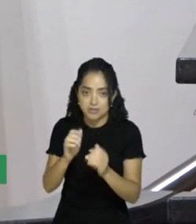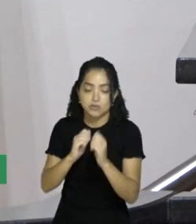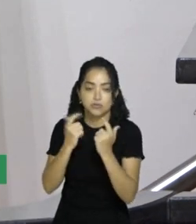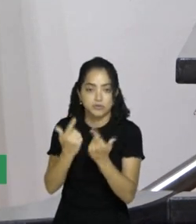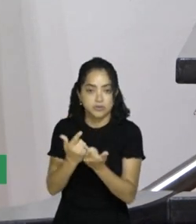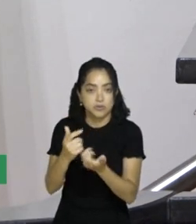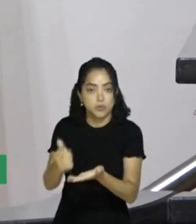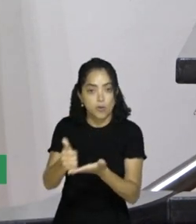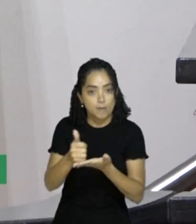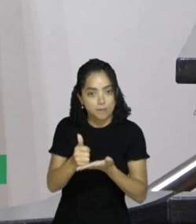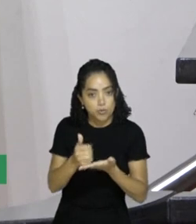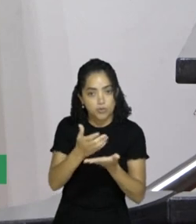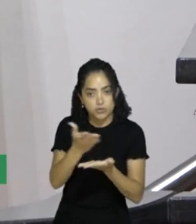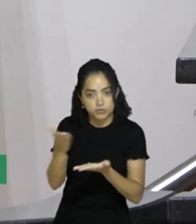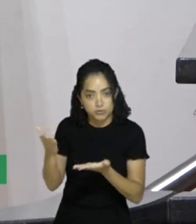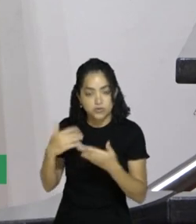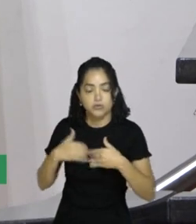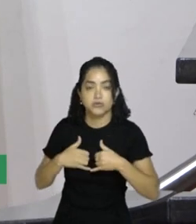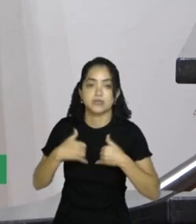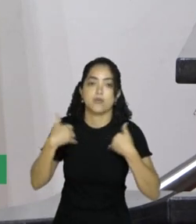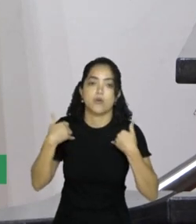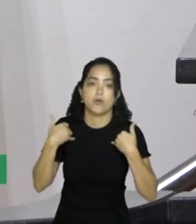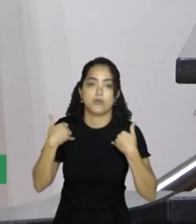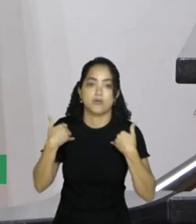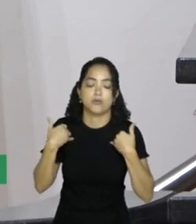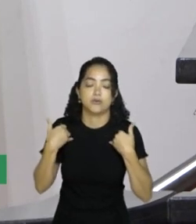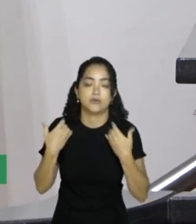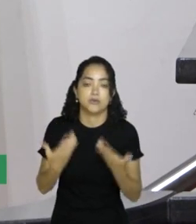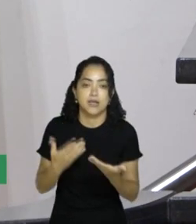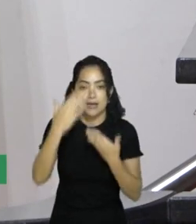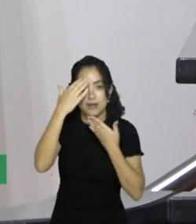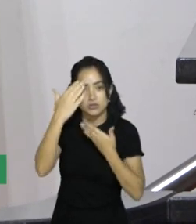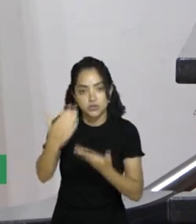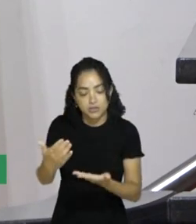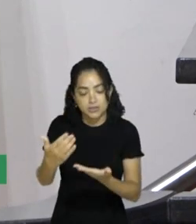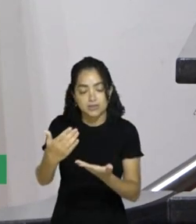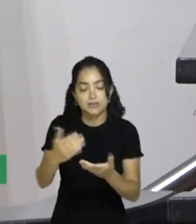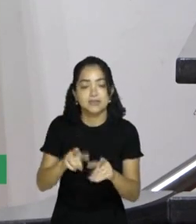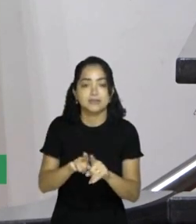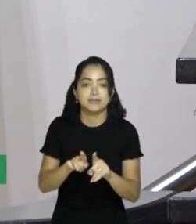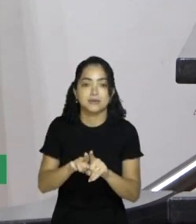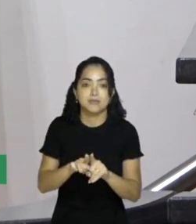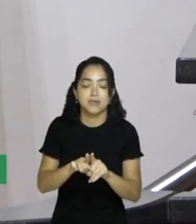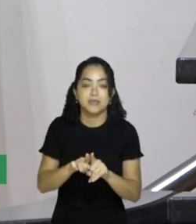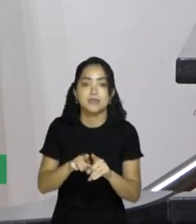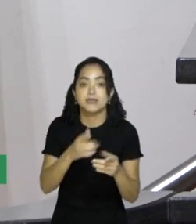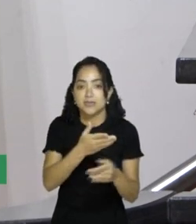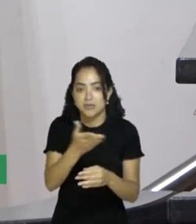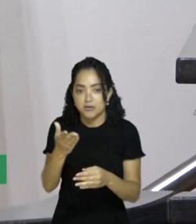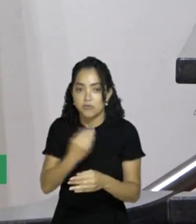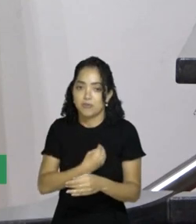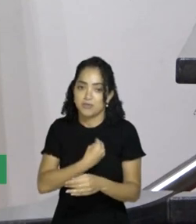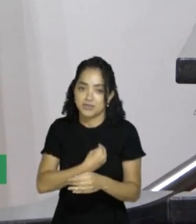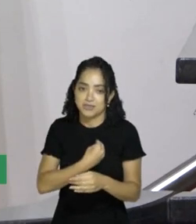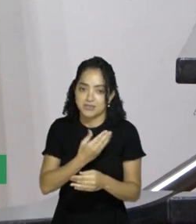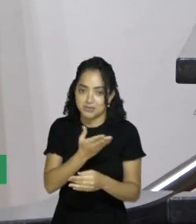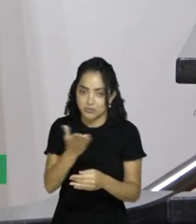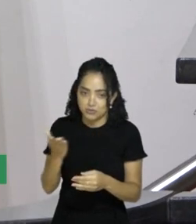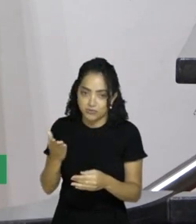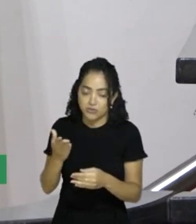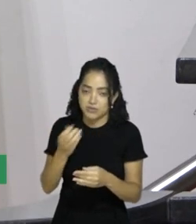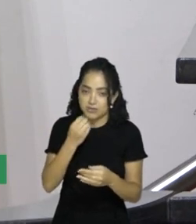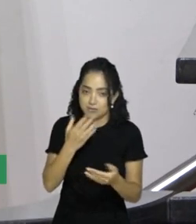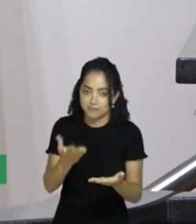apoio da Assembleia e a presença é um orgulho para todos os chia chineses a gente agradece do fundo do coração e é claro contamos com a presença de todos vocês Será um prazer